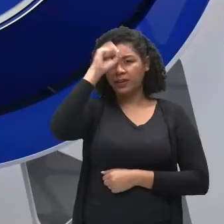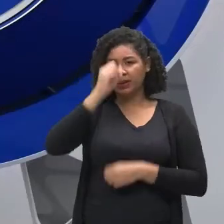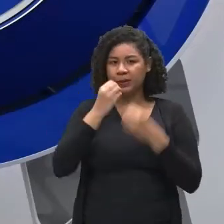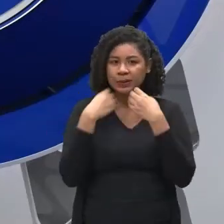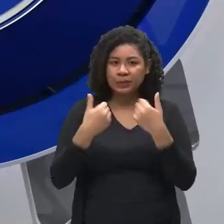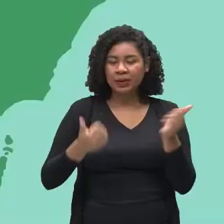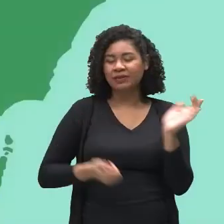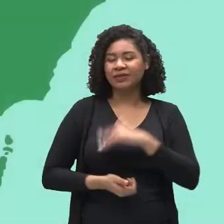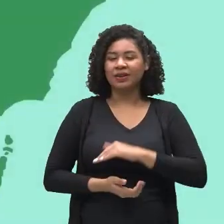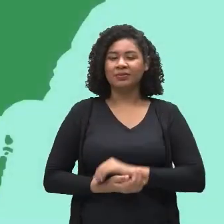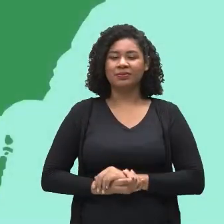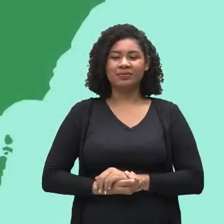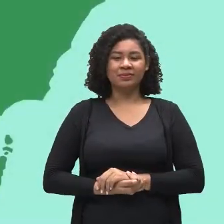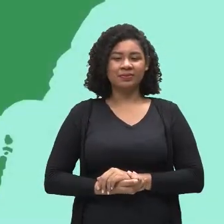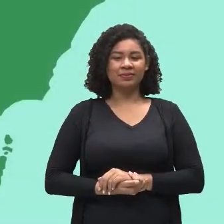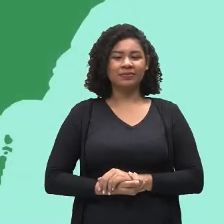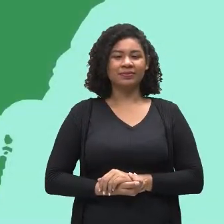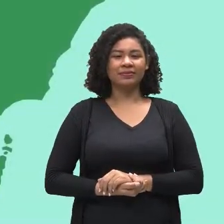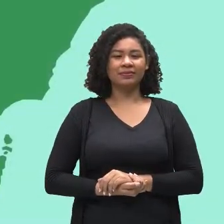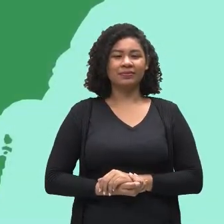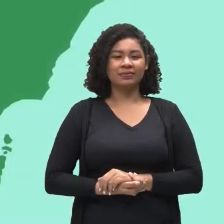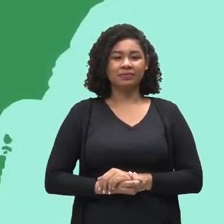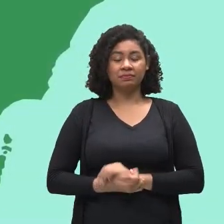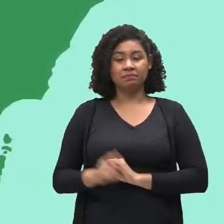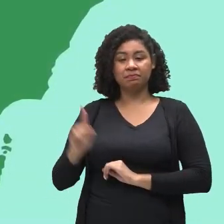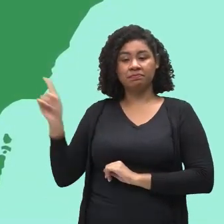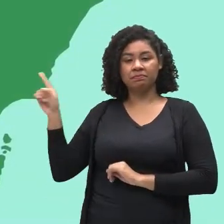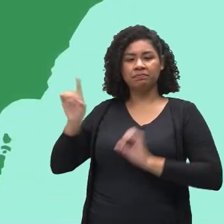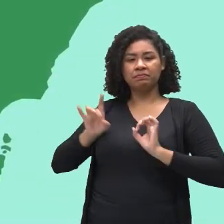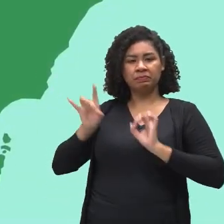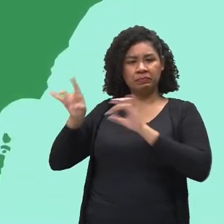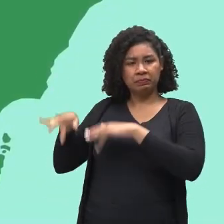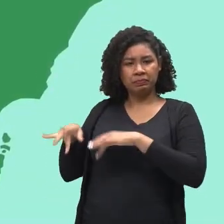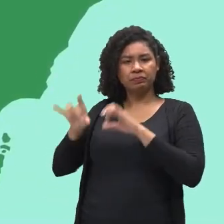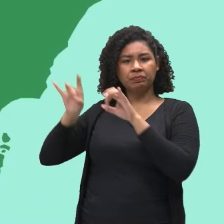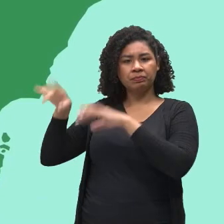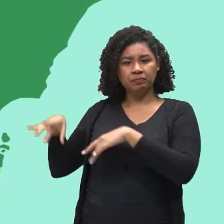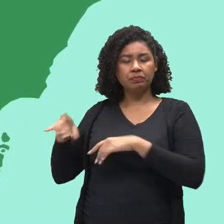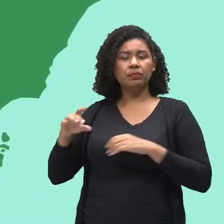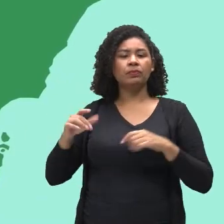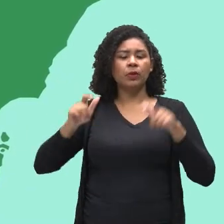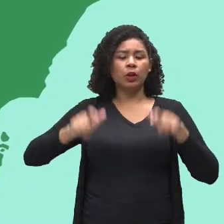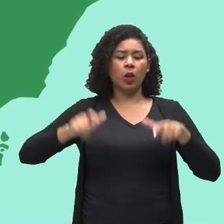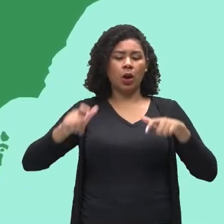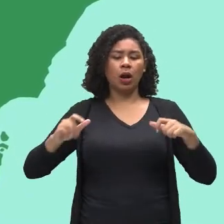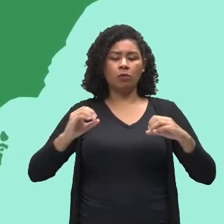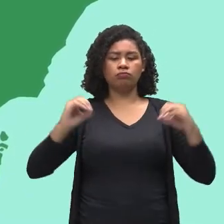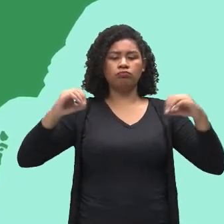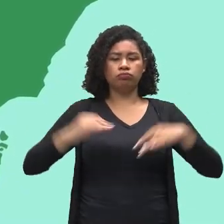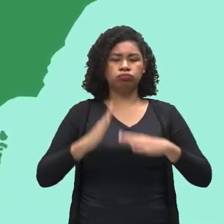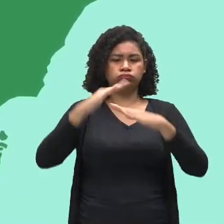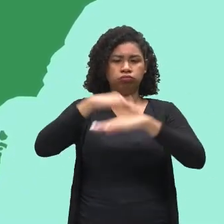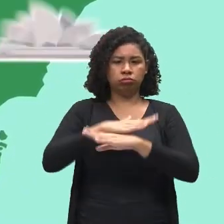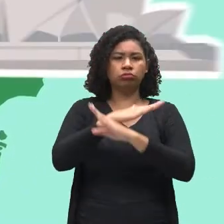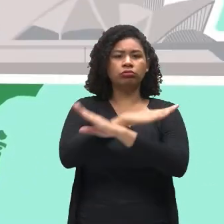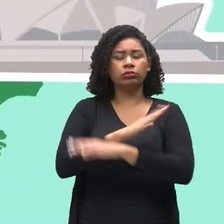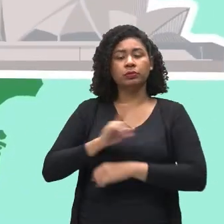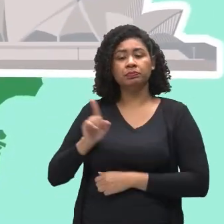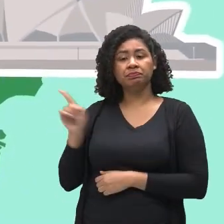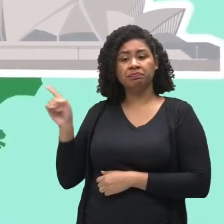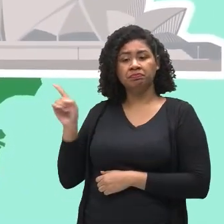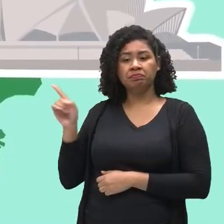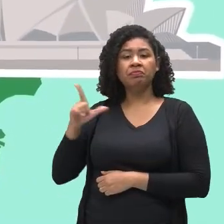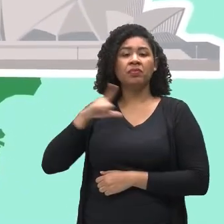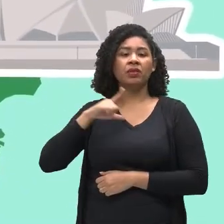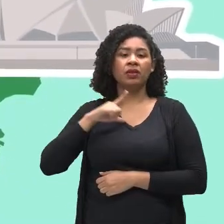beleza? Let's go! A Austrália fica na Oceania, mas cobre uma parte tão significativa do continente que ele também é